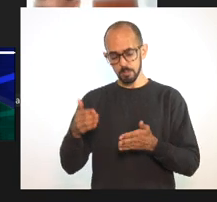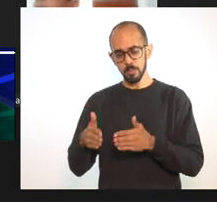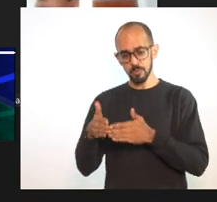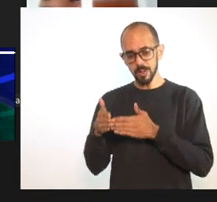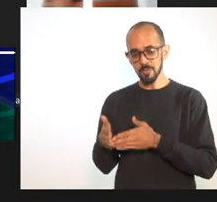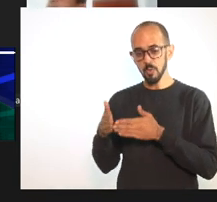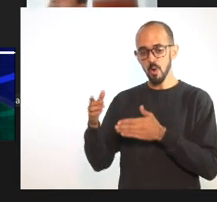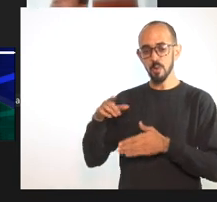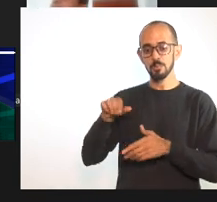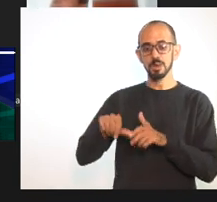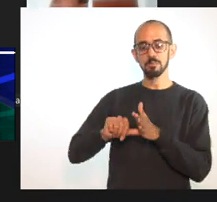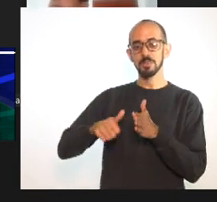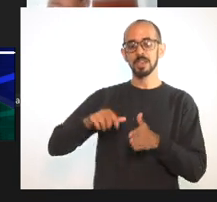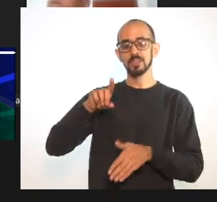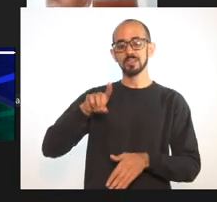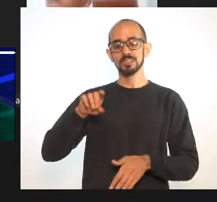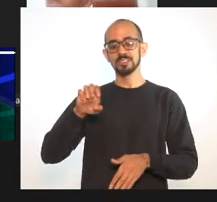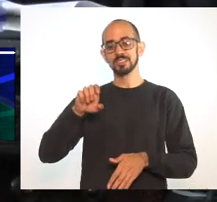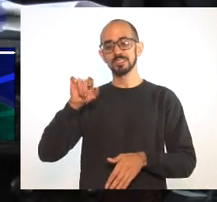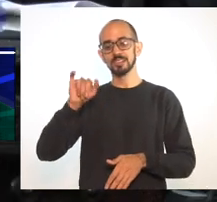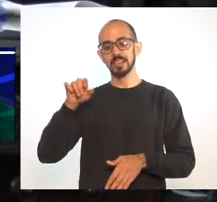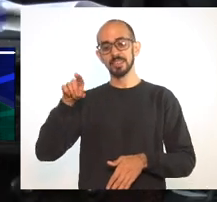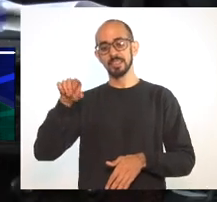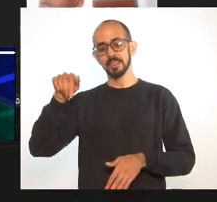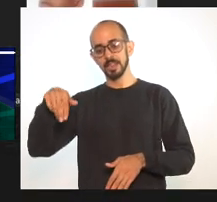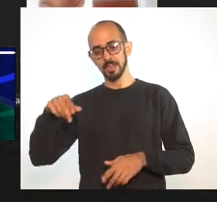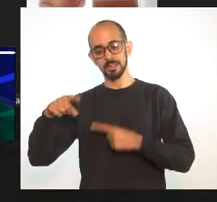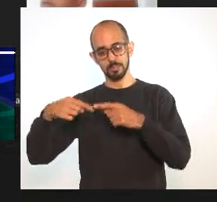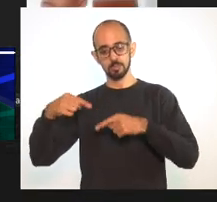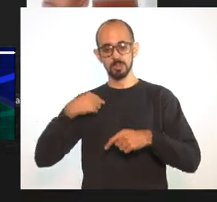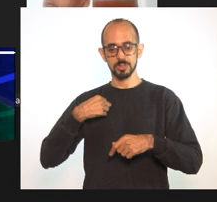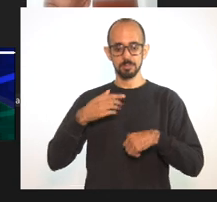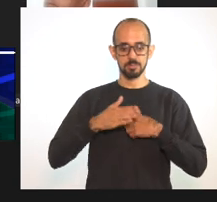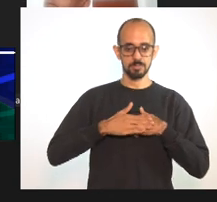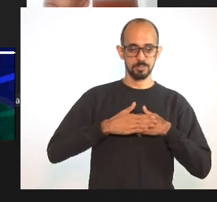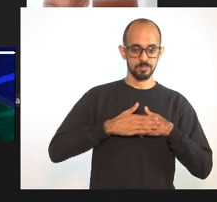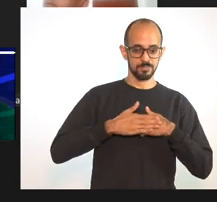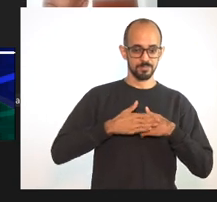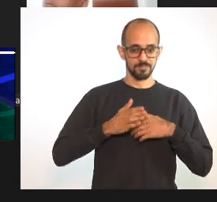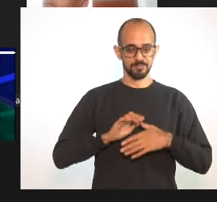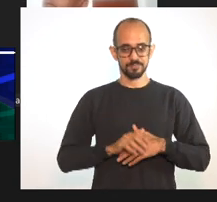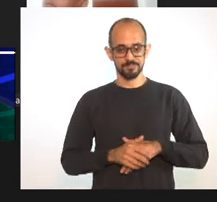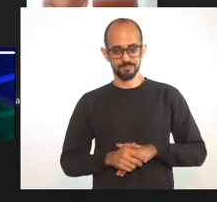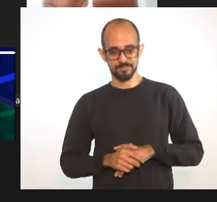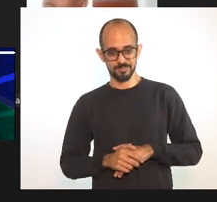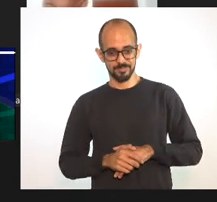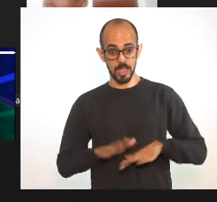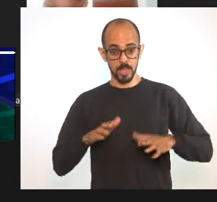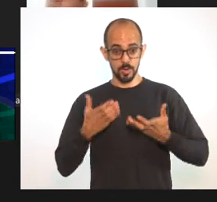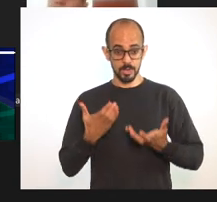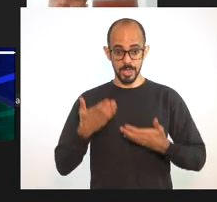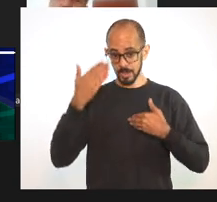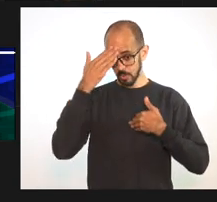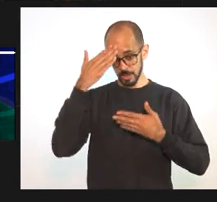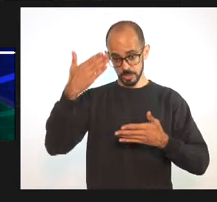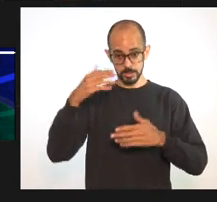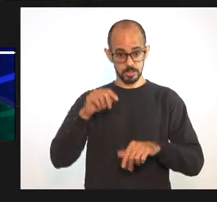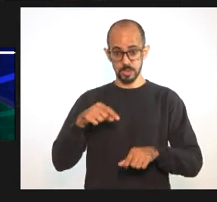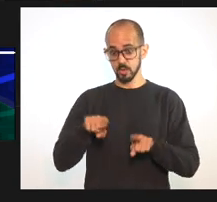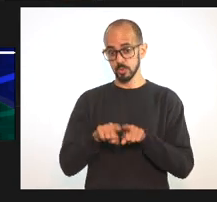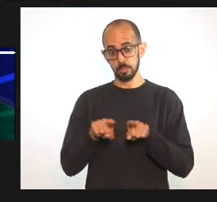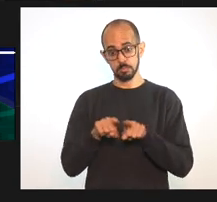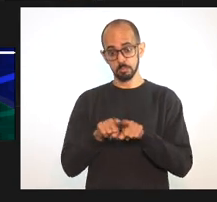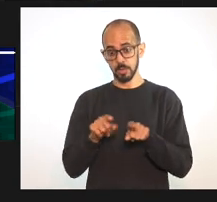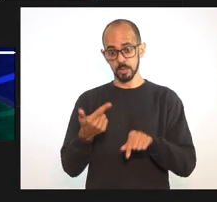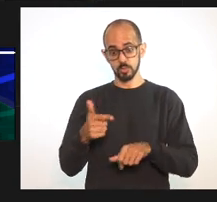eu faço. Vai lá, deputada Zeidan. Deputada Zeidan, por favor. Não, quero aproveitar para agradecer, também estou sem vídeo nesse